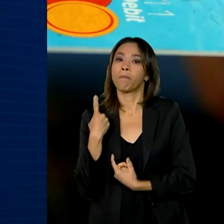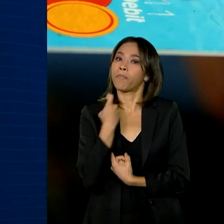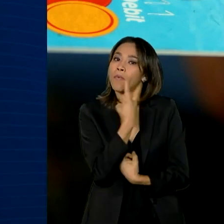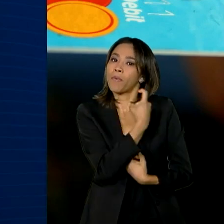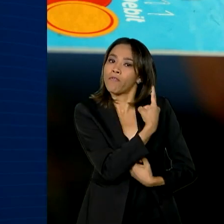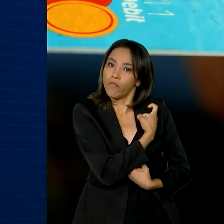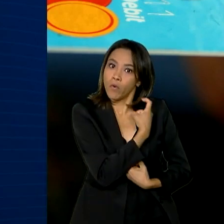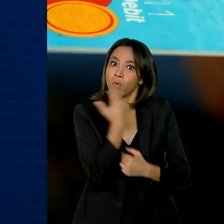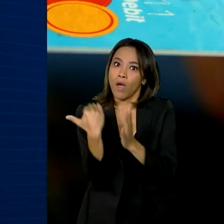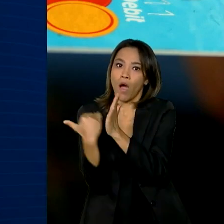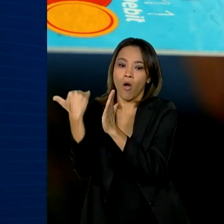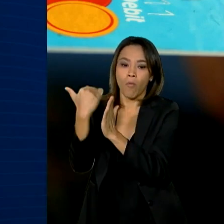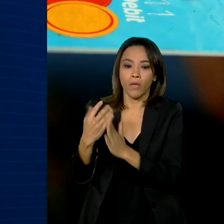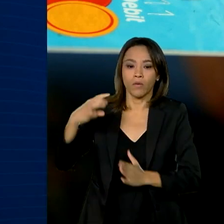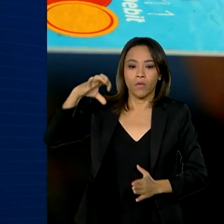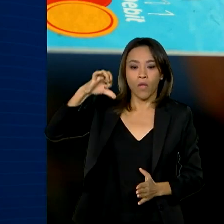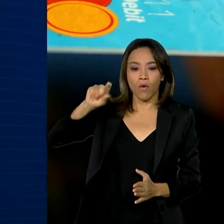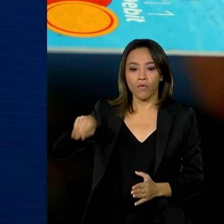alta de